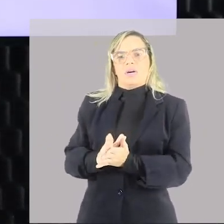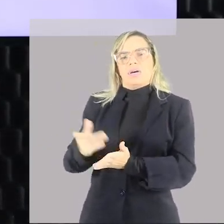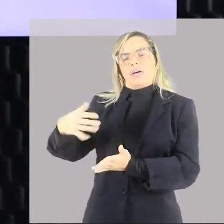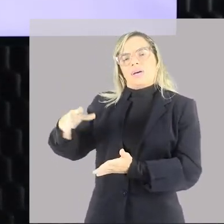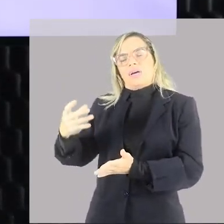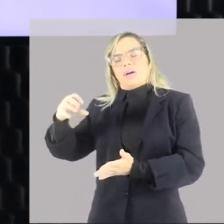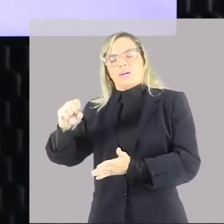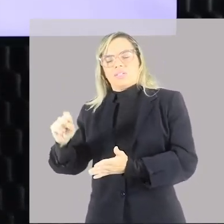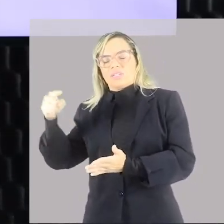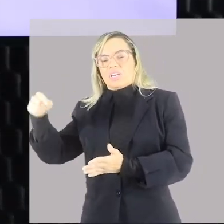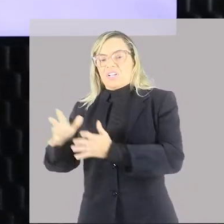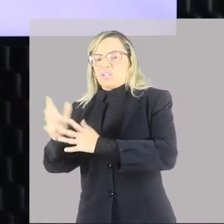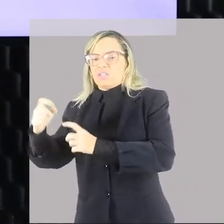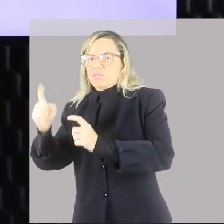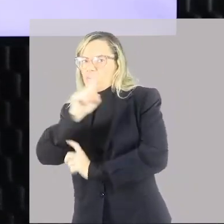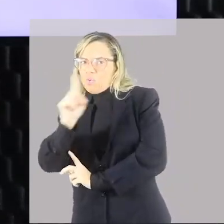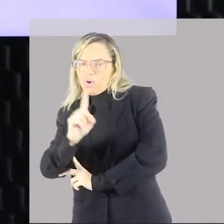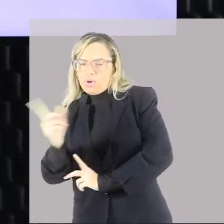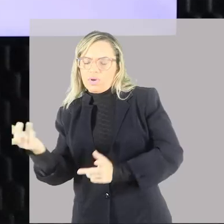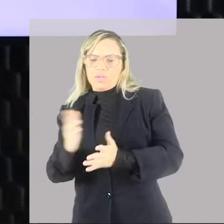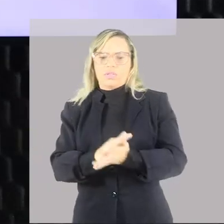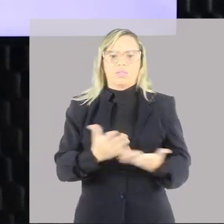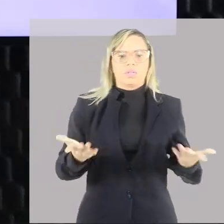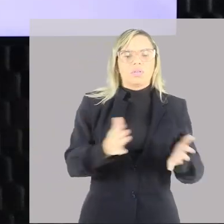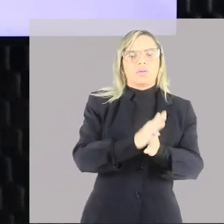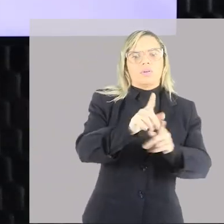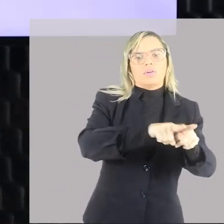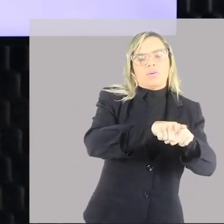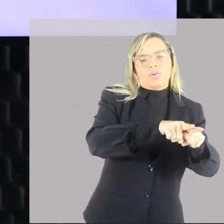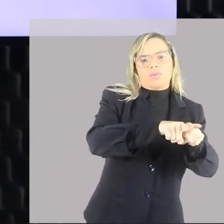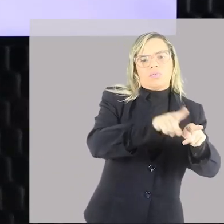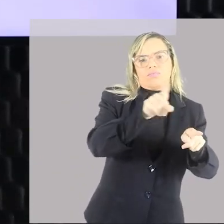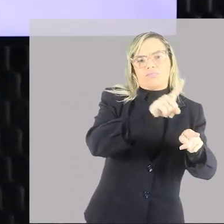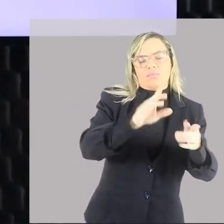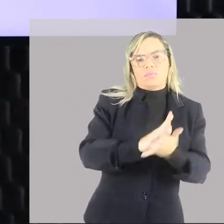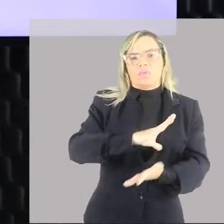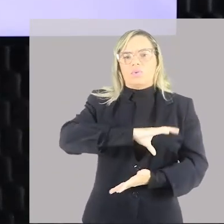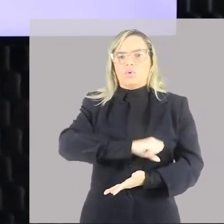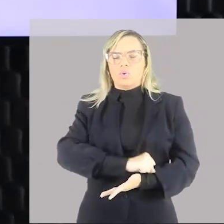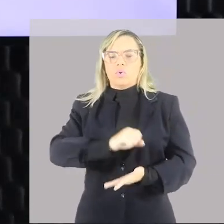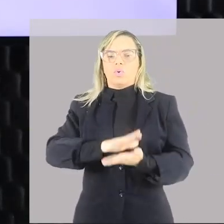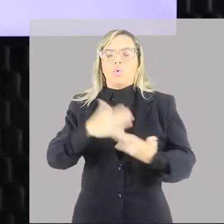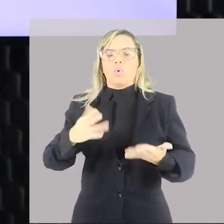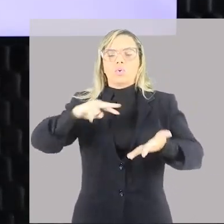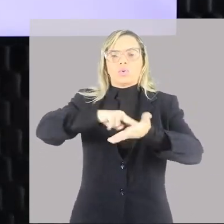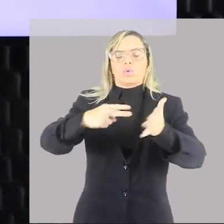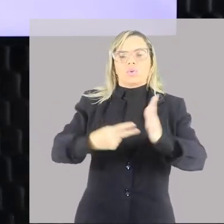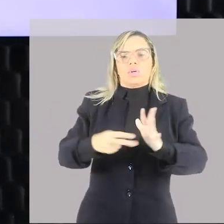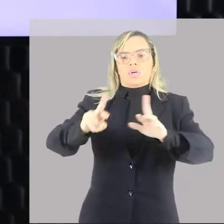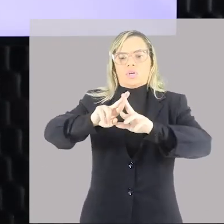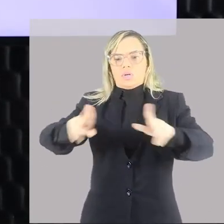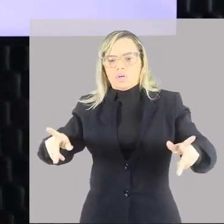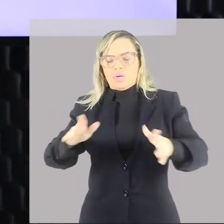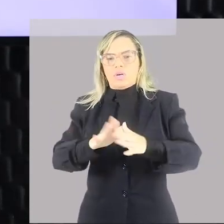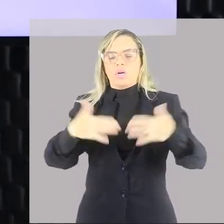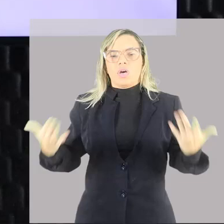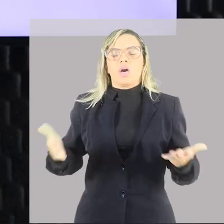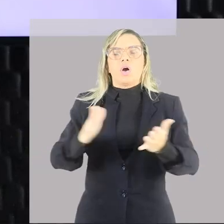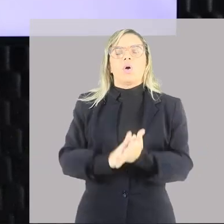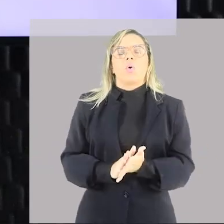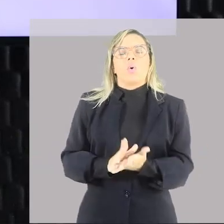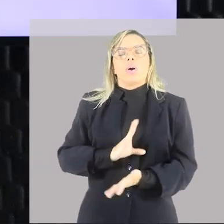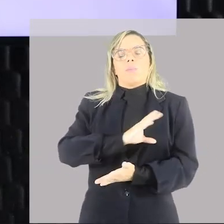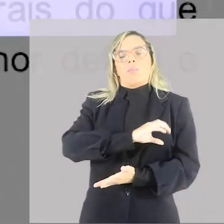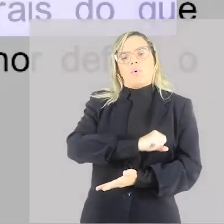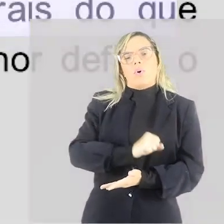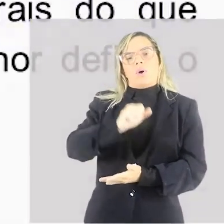amor fraternal, porque aí ele também já tem uma outra conotação, tá? É o amor ágape, perfeito?